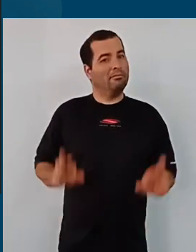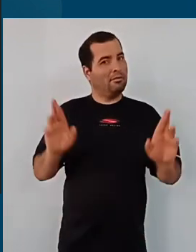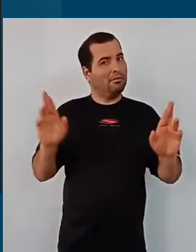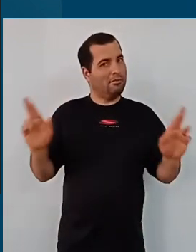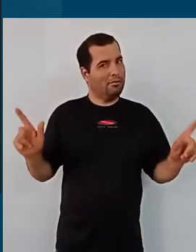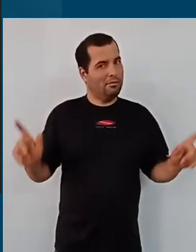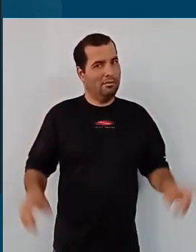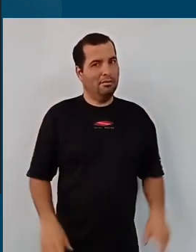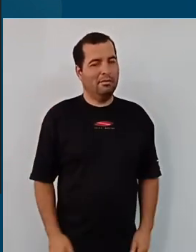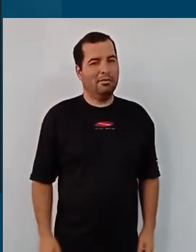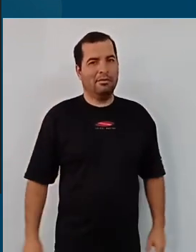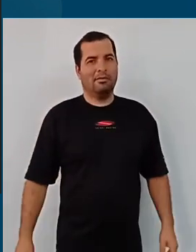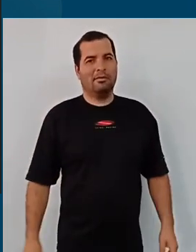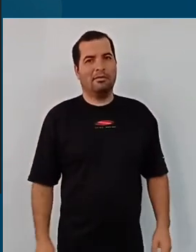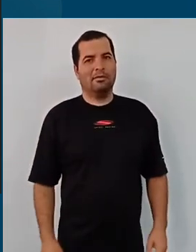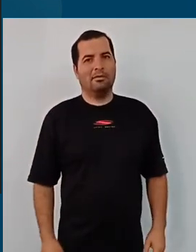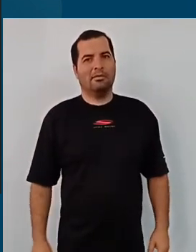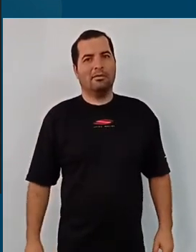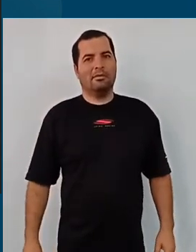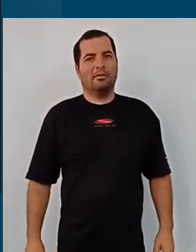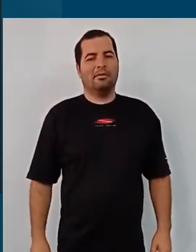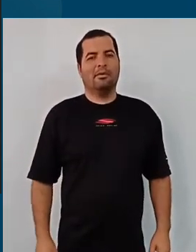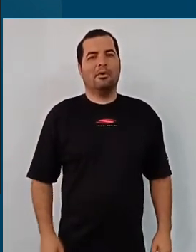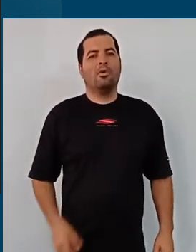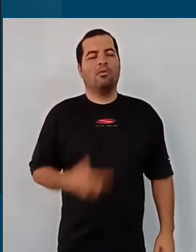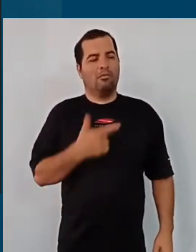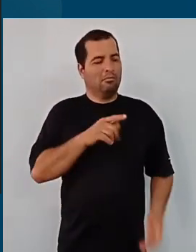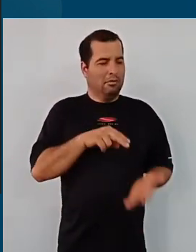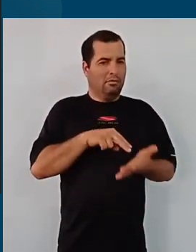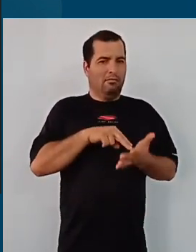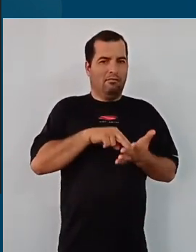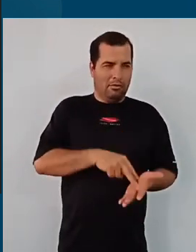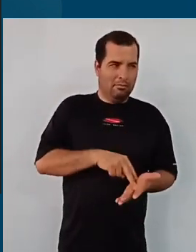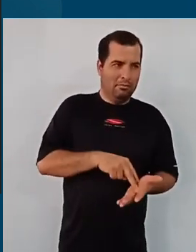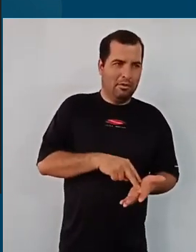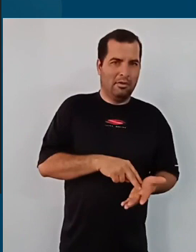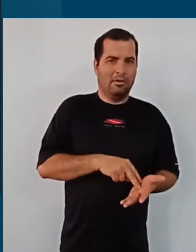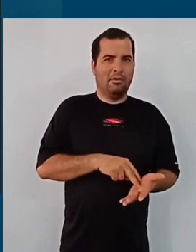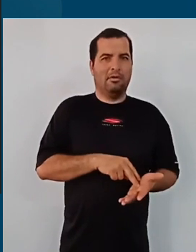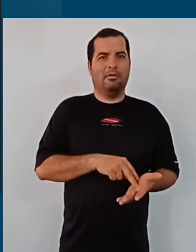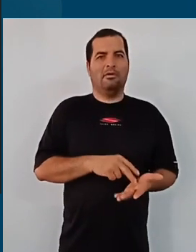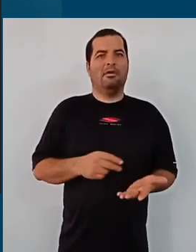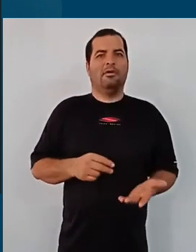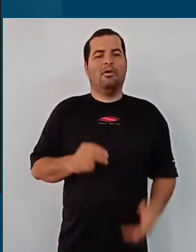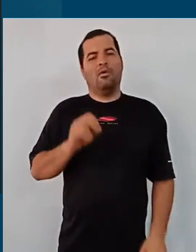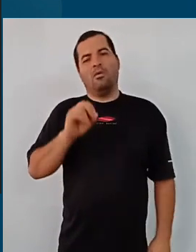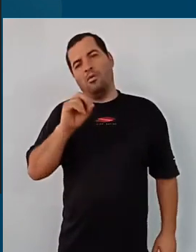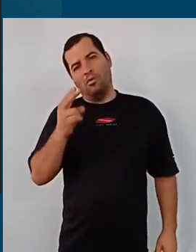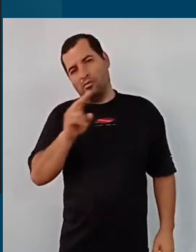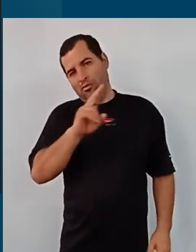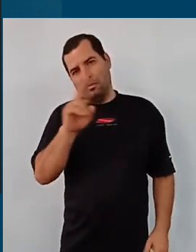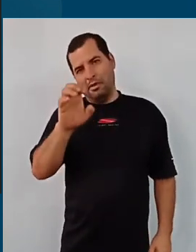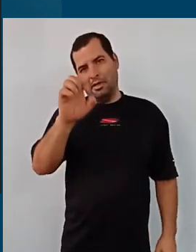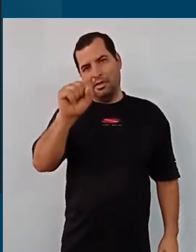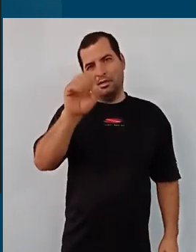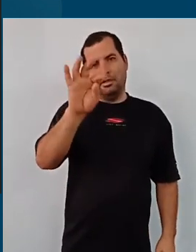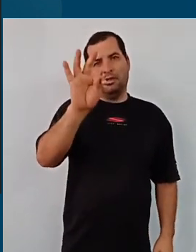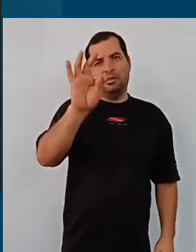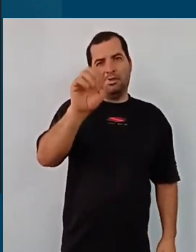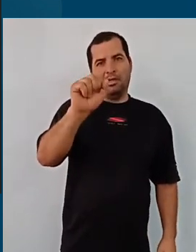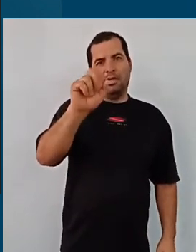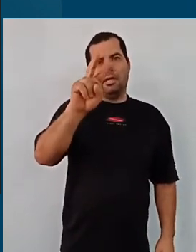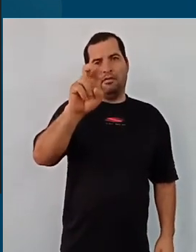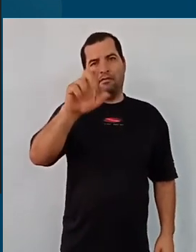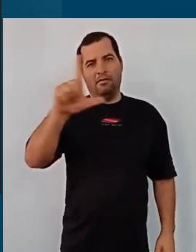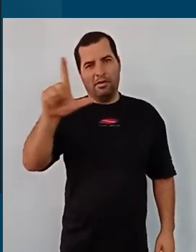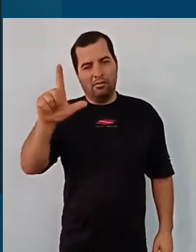Então, distinguindo o que é estabilizado, que também se constrói ao longo da vida, daquilo que precisa ser